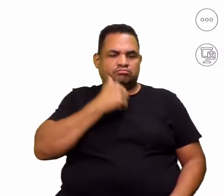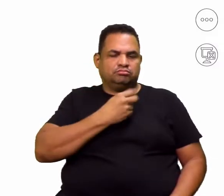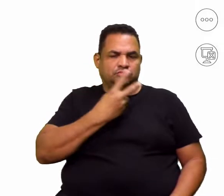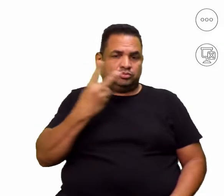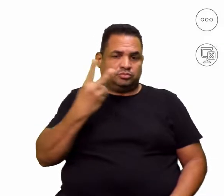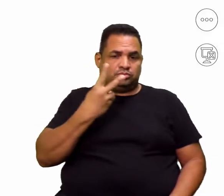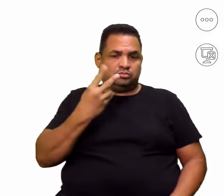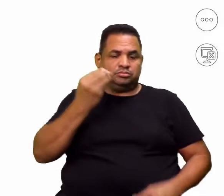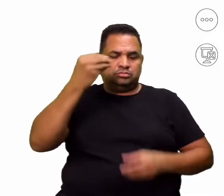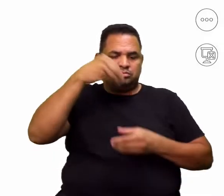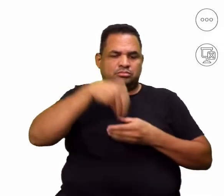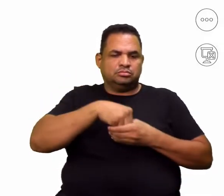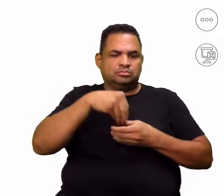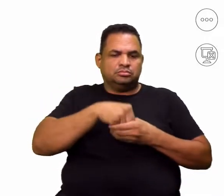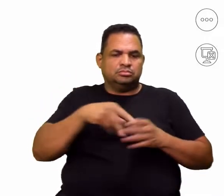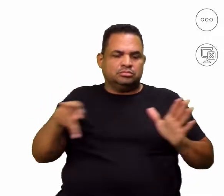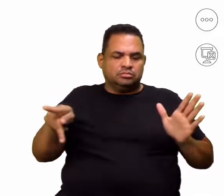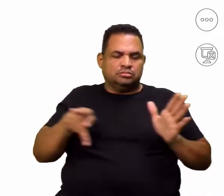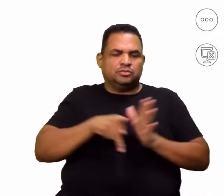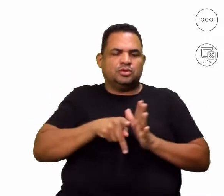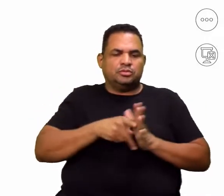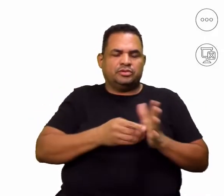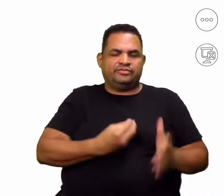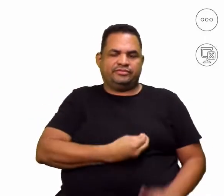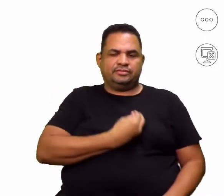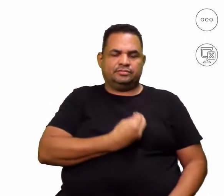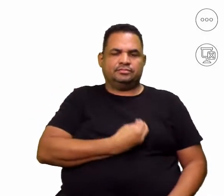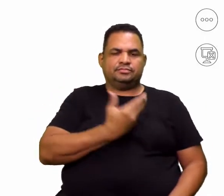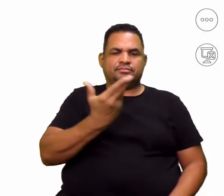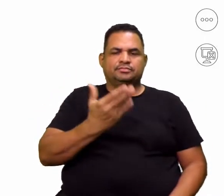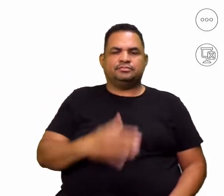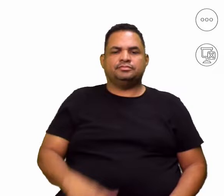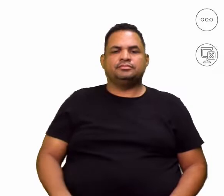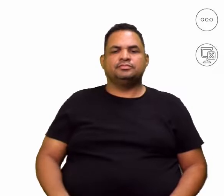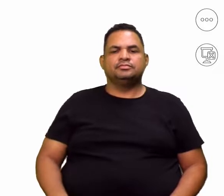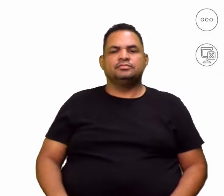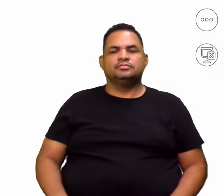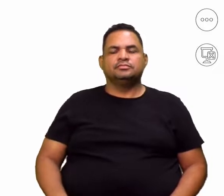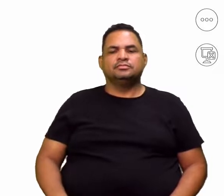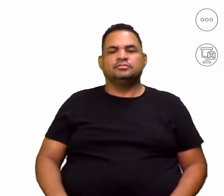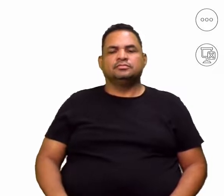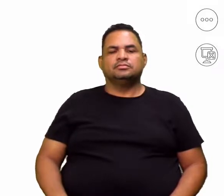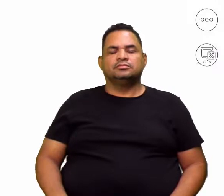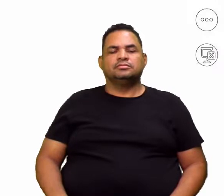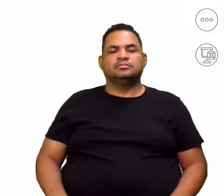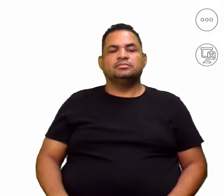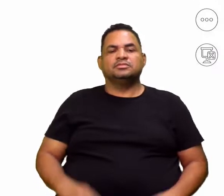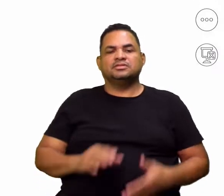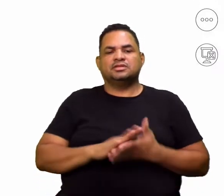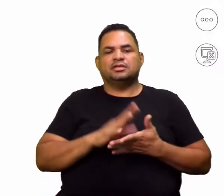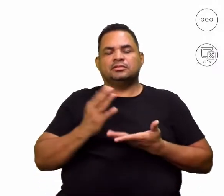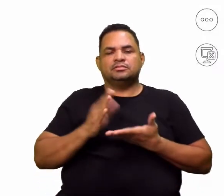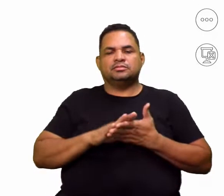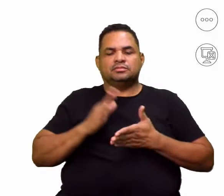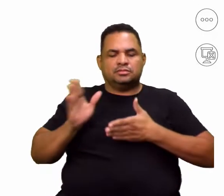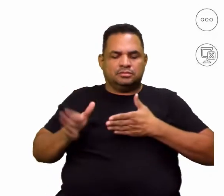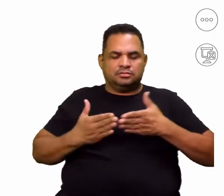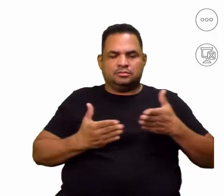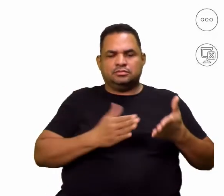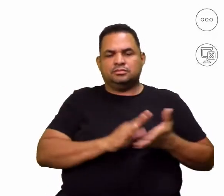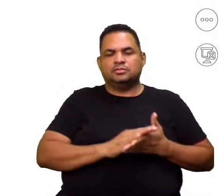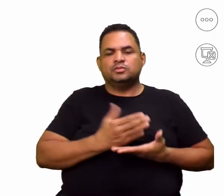feminino dentro desse próprio organismo, tá? Ele então vai produzir os gametas dos dois tipos, tanto o